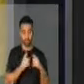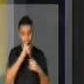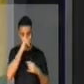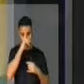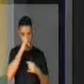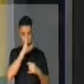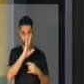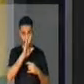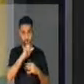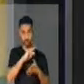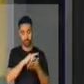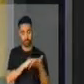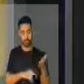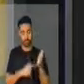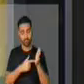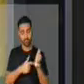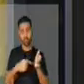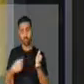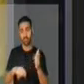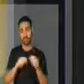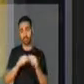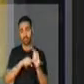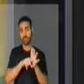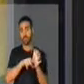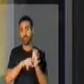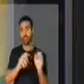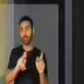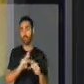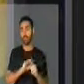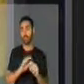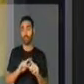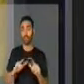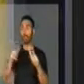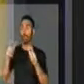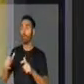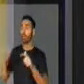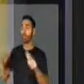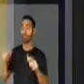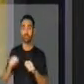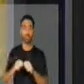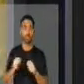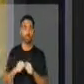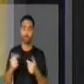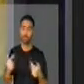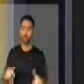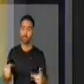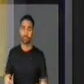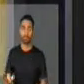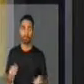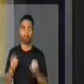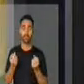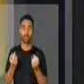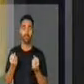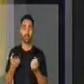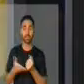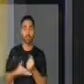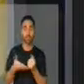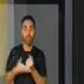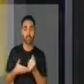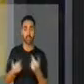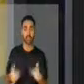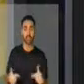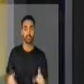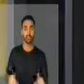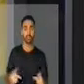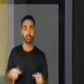saber quando e onde ele vai realizá-lo. Acho que o primeiro ponto que a gente precisa enfrentar é garantir ao paciente a informação básica, uma informação que acabe,